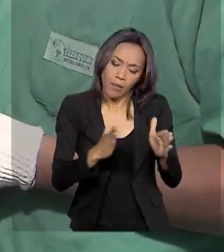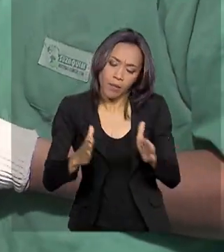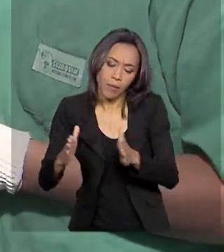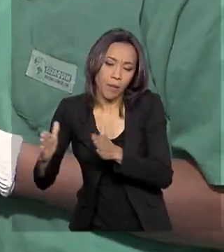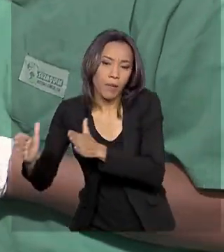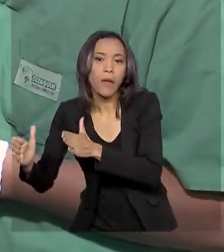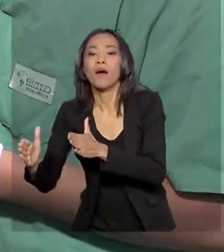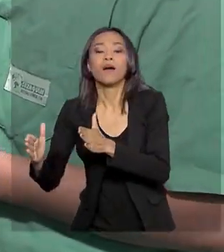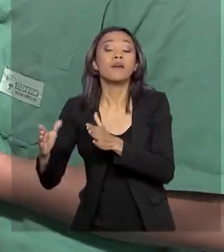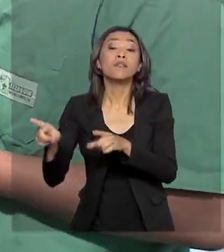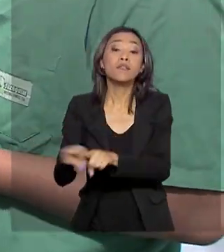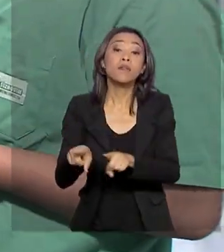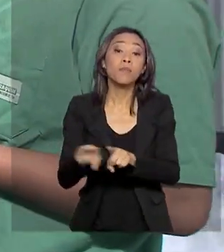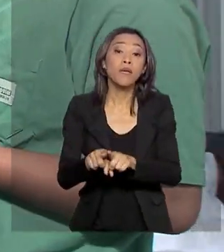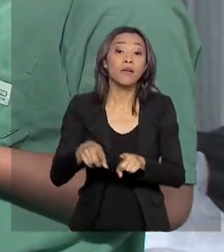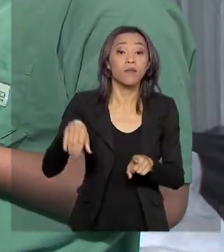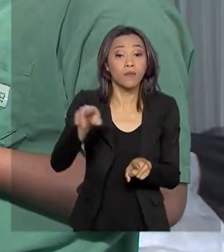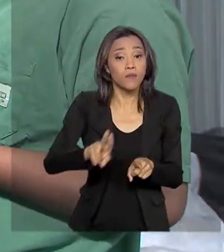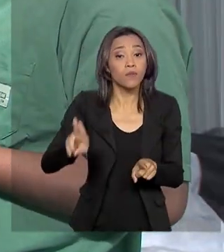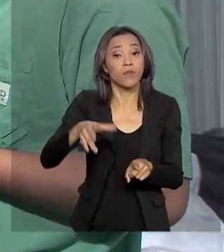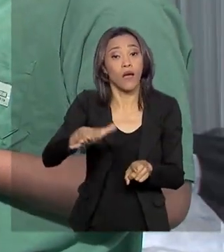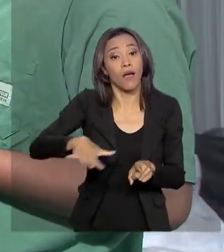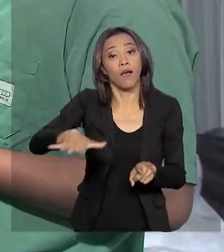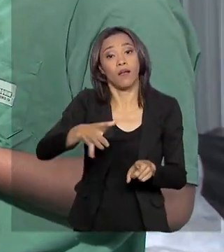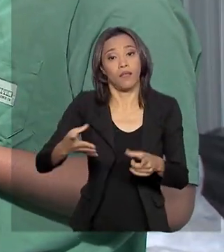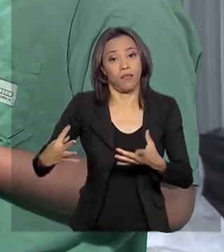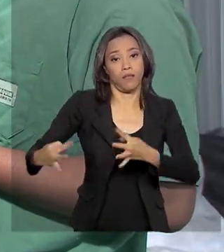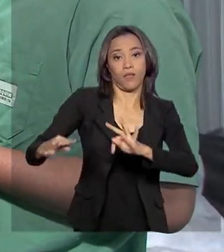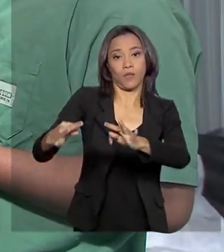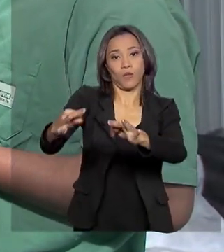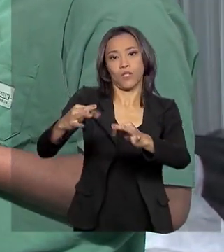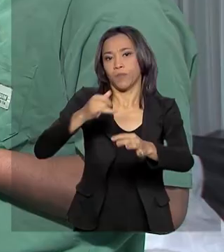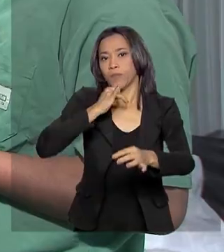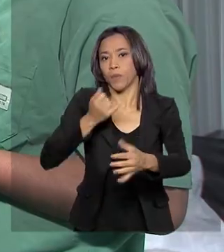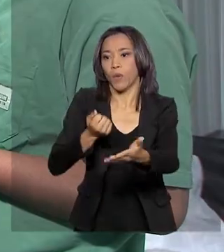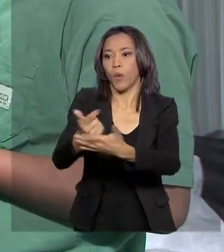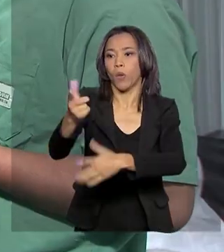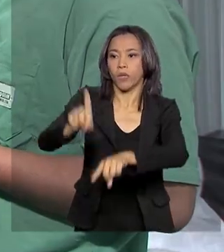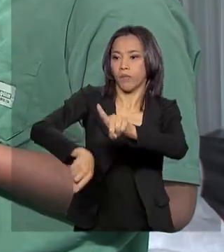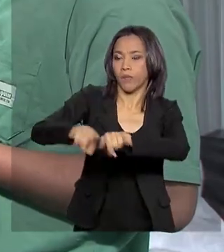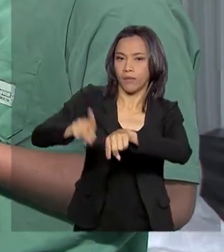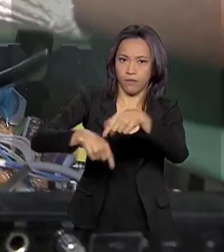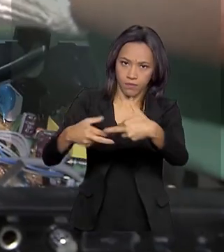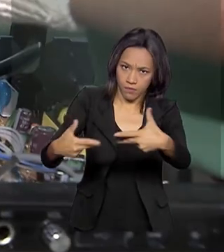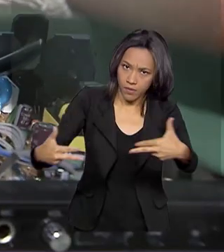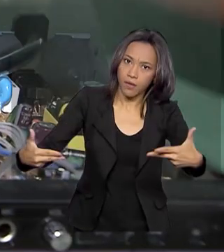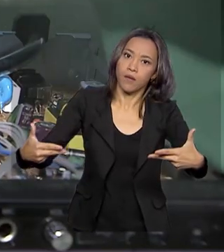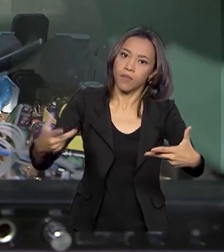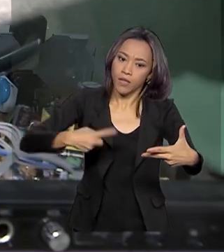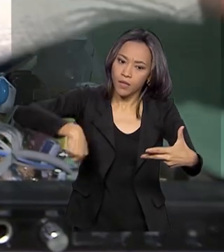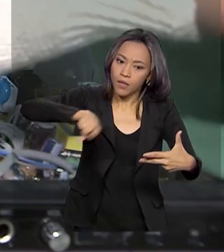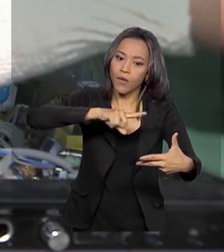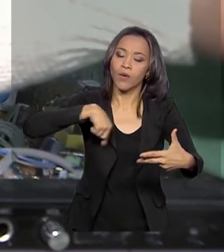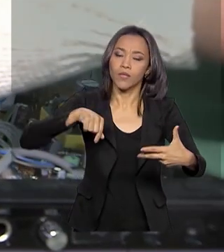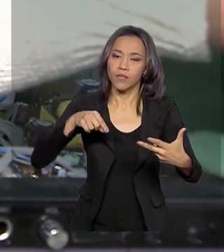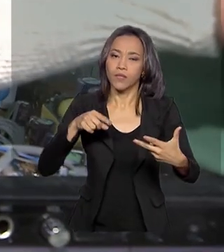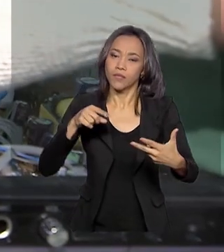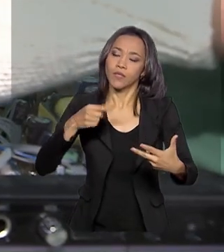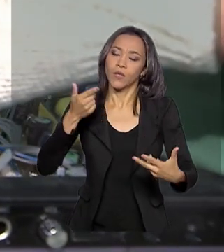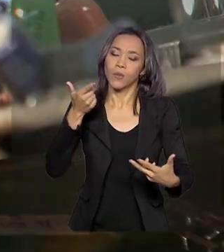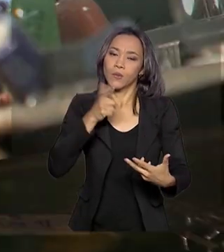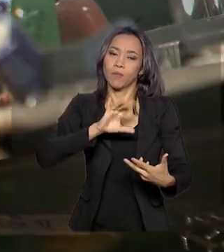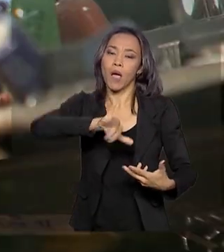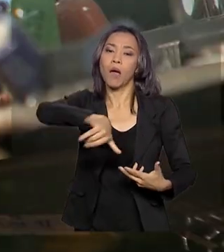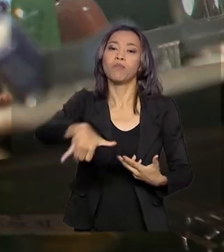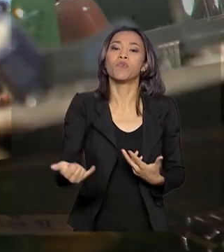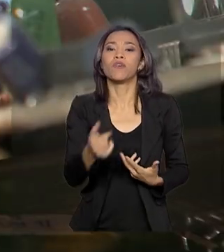e seja também nos aspectos tecnológicos, na possibilidade de compra de equipamentos para a gente realmente poder aproveitar o